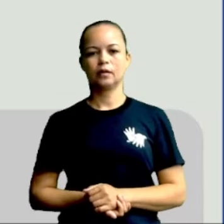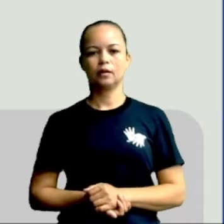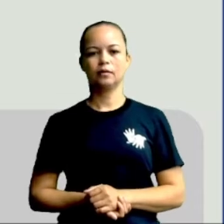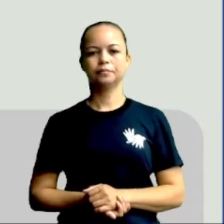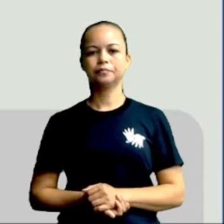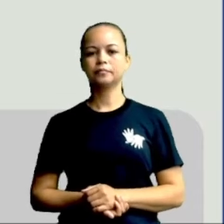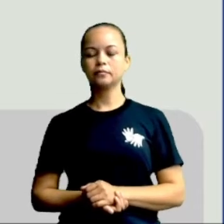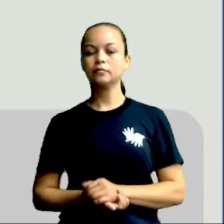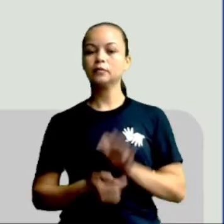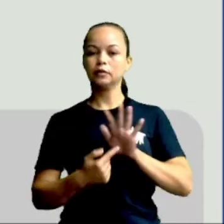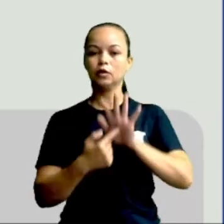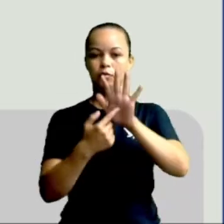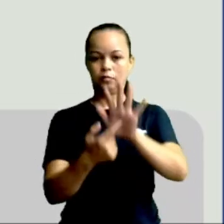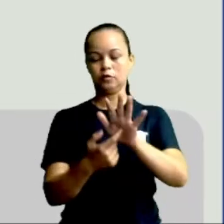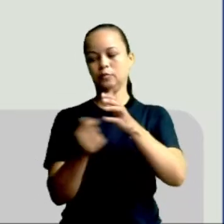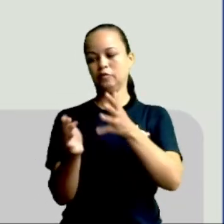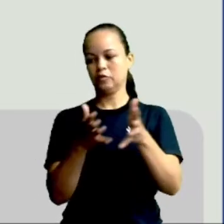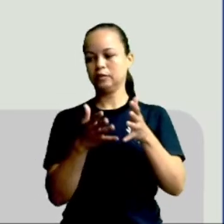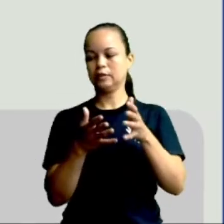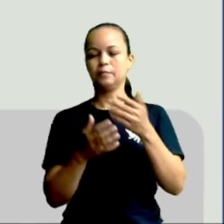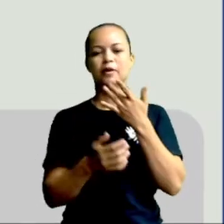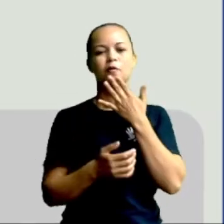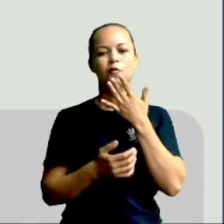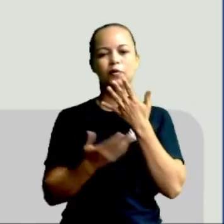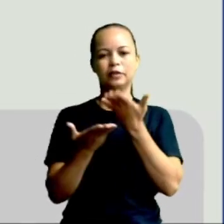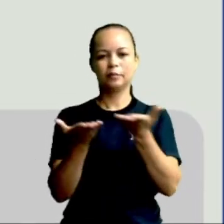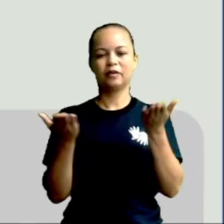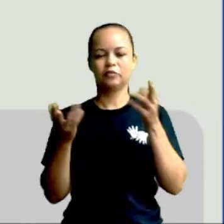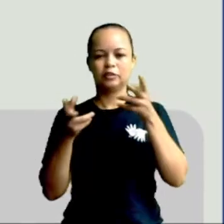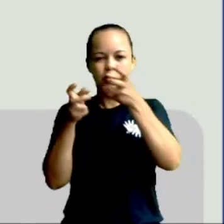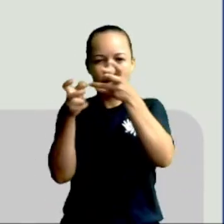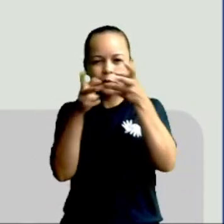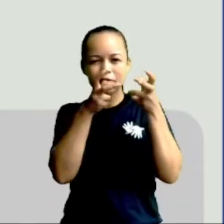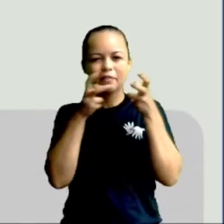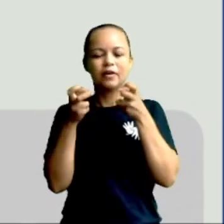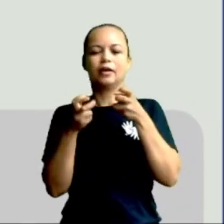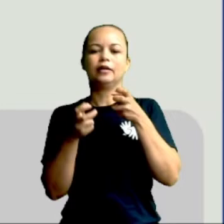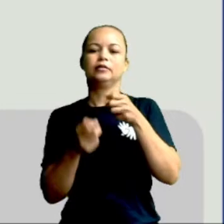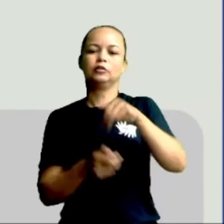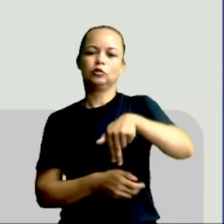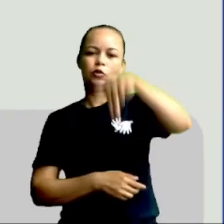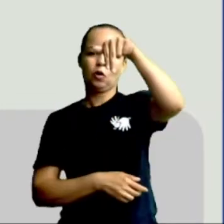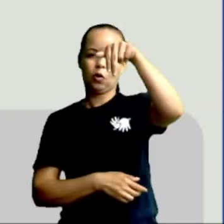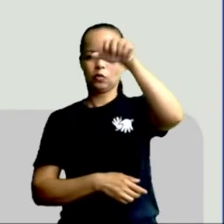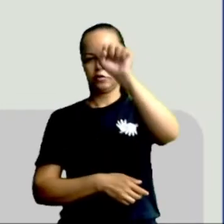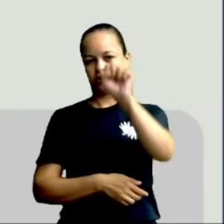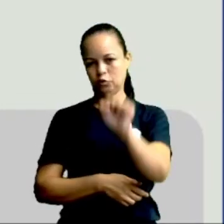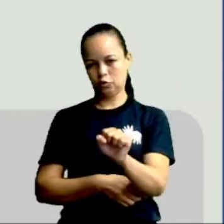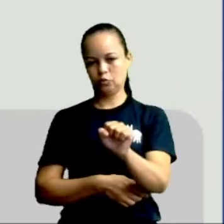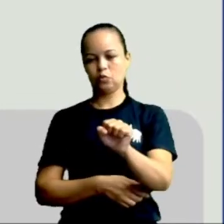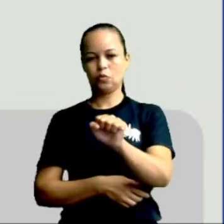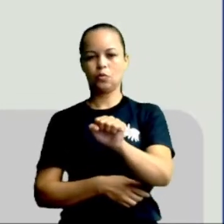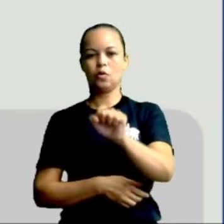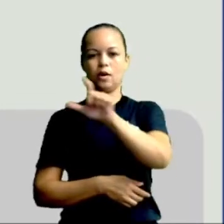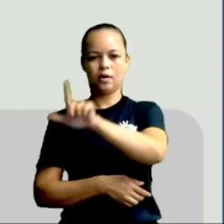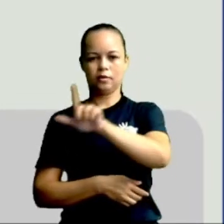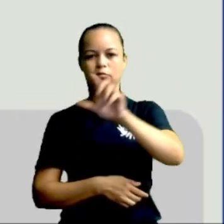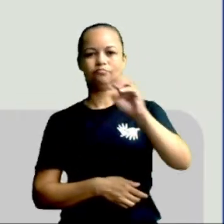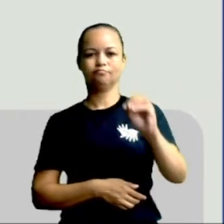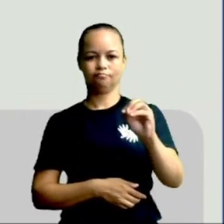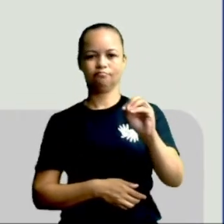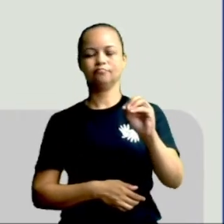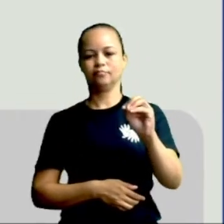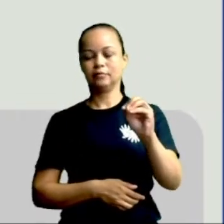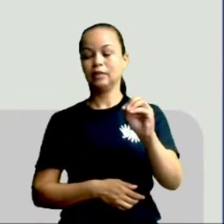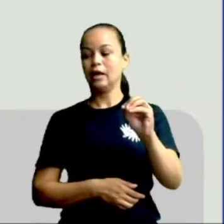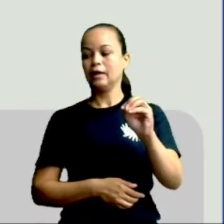Aí eu trouxe uma rosa dos ventos bem grande, colorida, para vocês darem mais uma olhada, ó. Norte, sul, leste e oeste